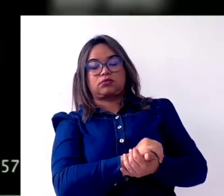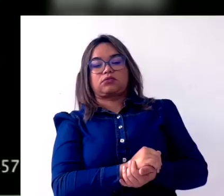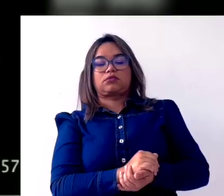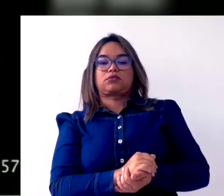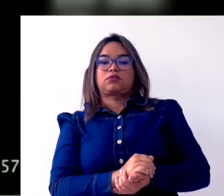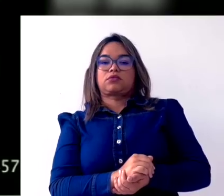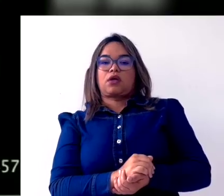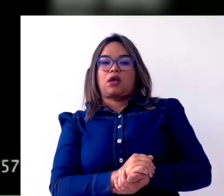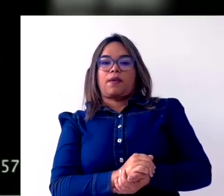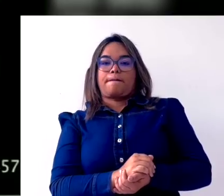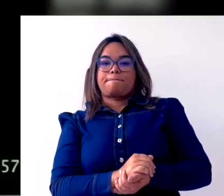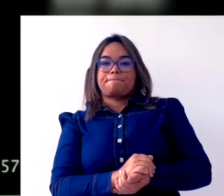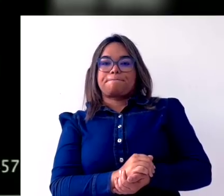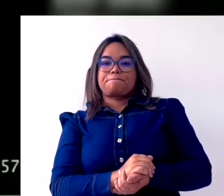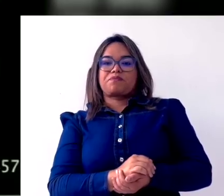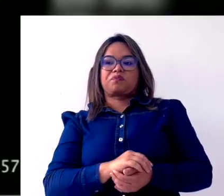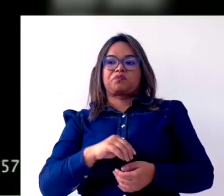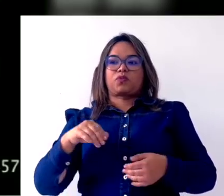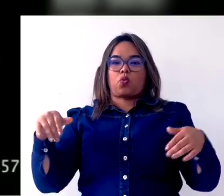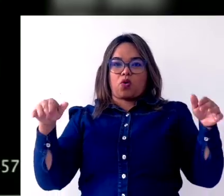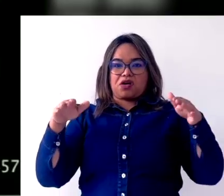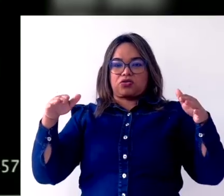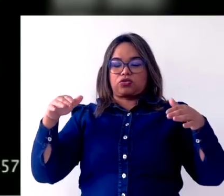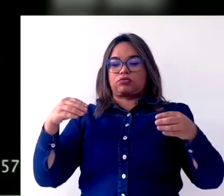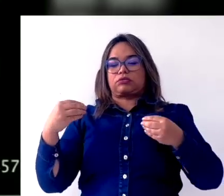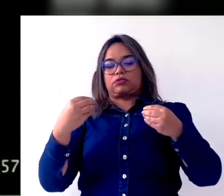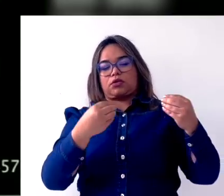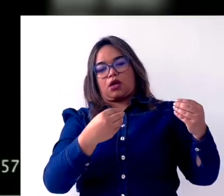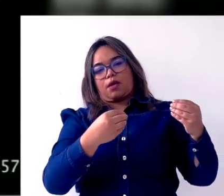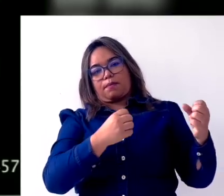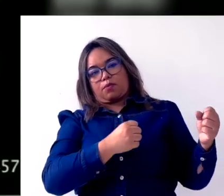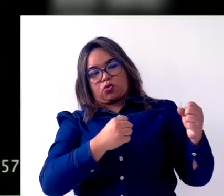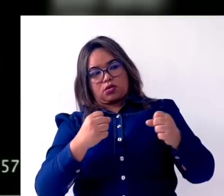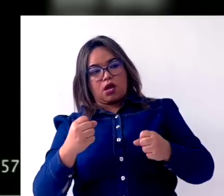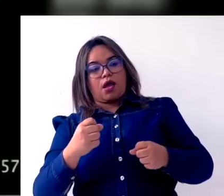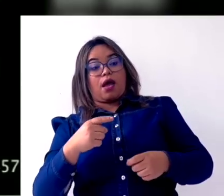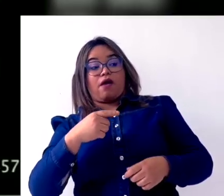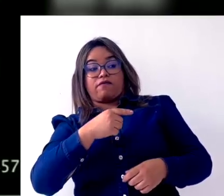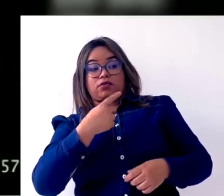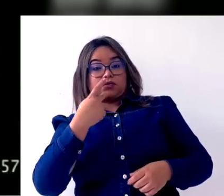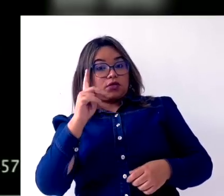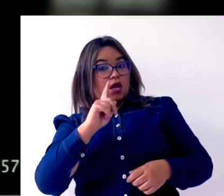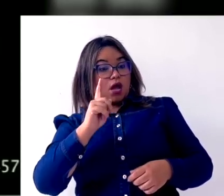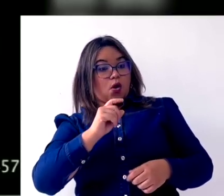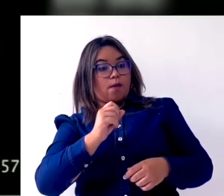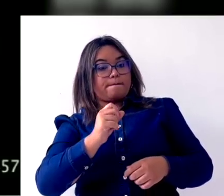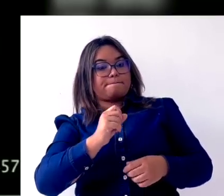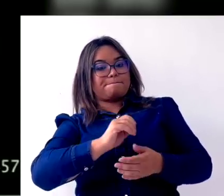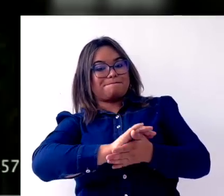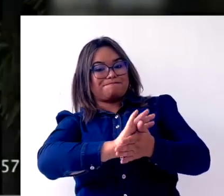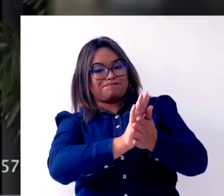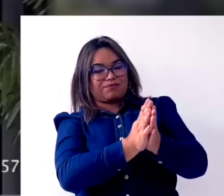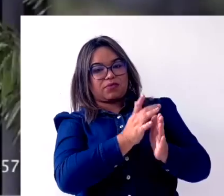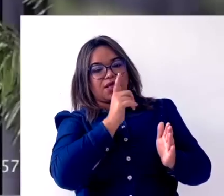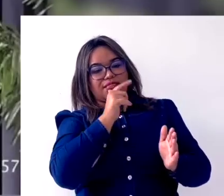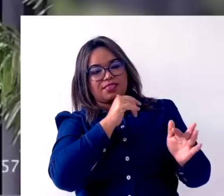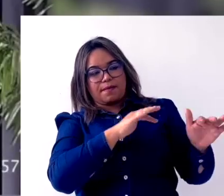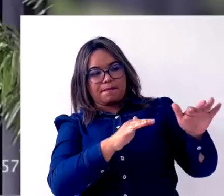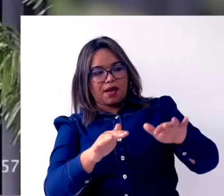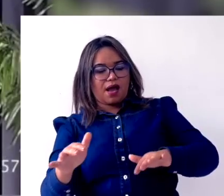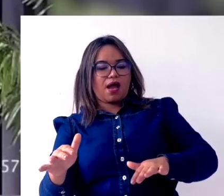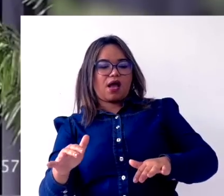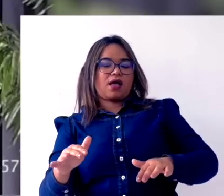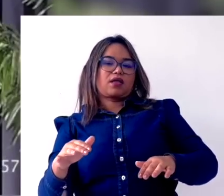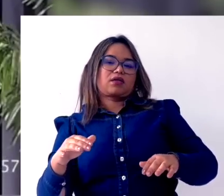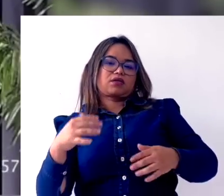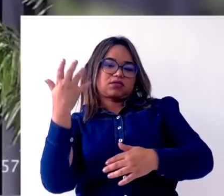lhe foi dado ferir a terra e o mar, dizendo, não firas a terra, nem o mar, nem as árvores, até que nós tenhamos selado